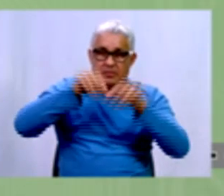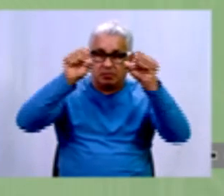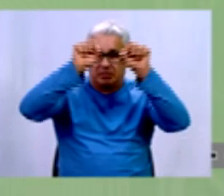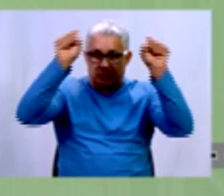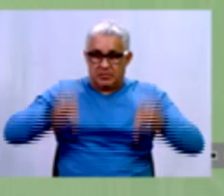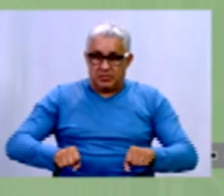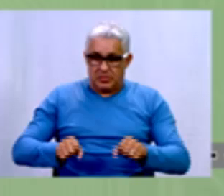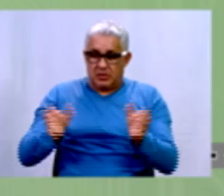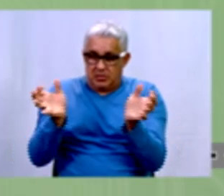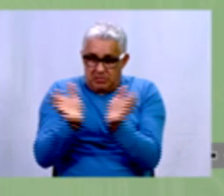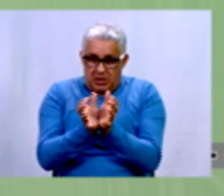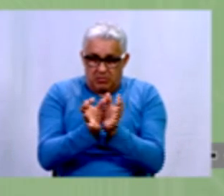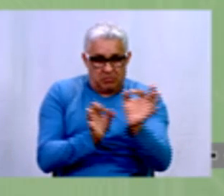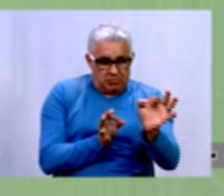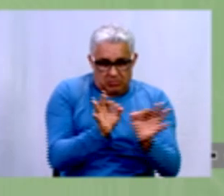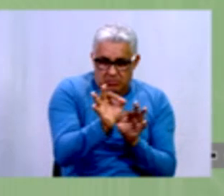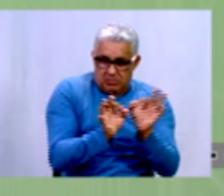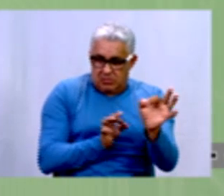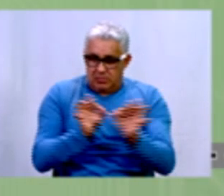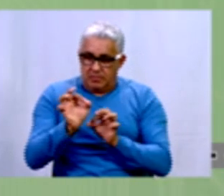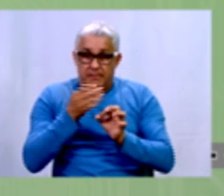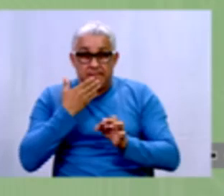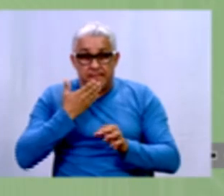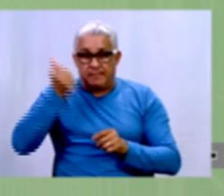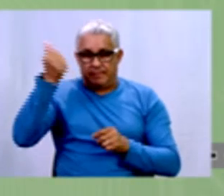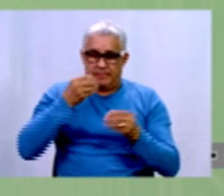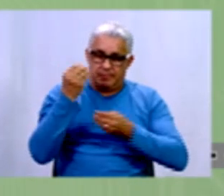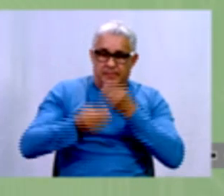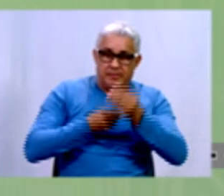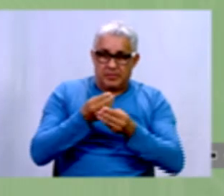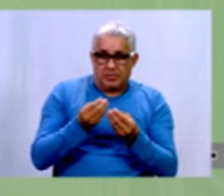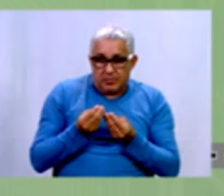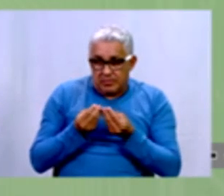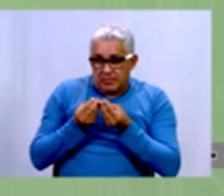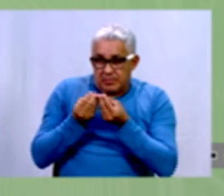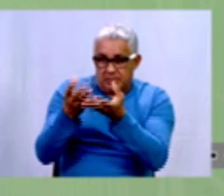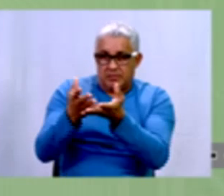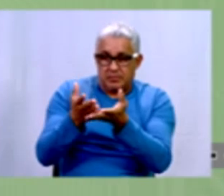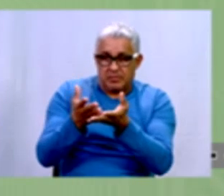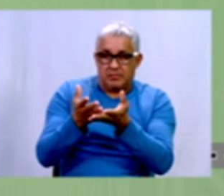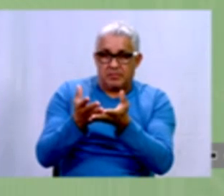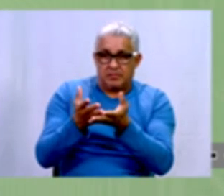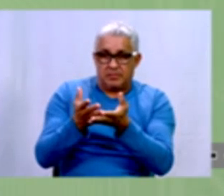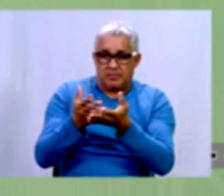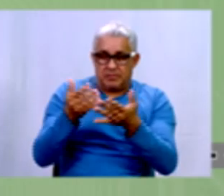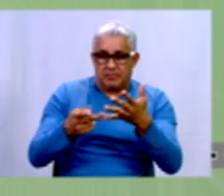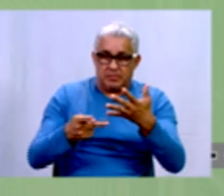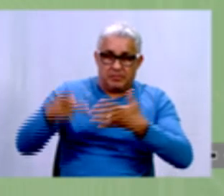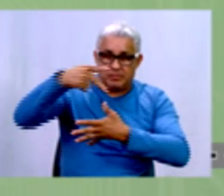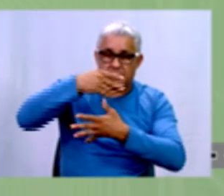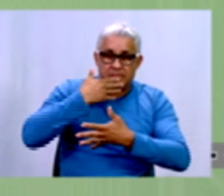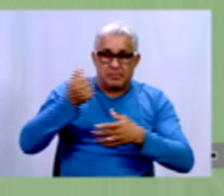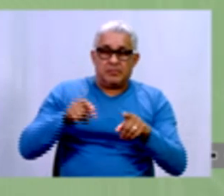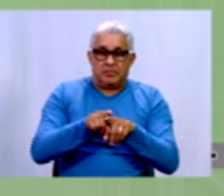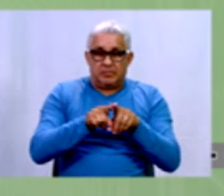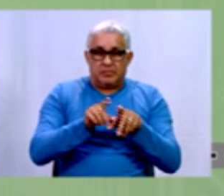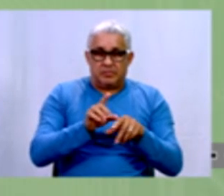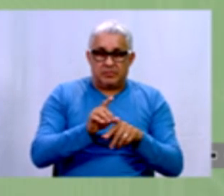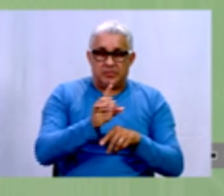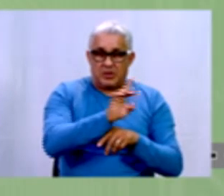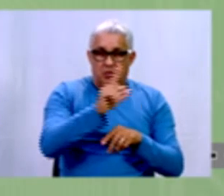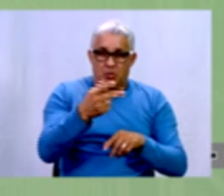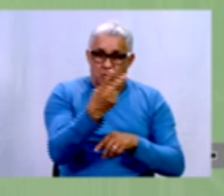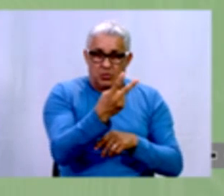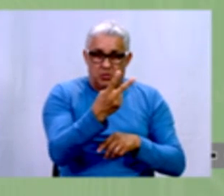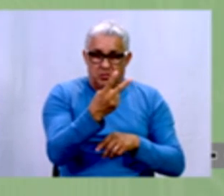se auto-organizam para definir a melhor maneira de entregar as funcionalidades de maior prioridade. Entre cada 2 a